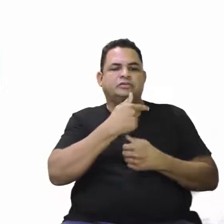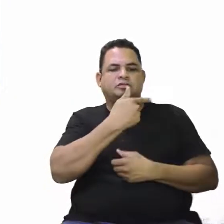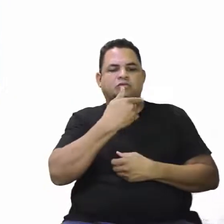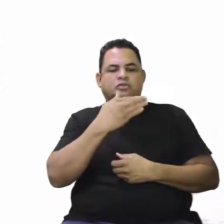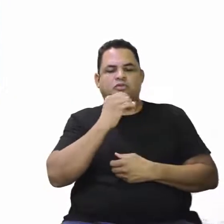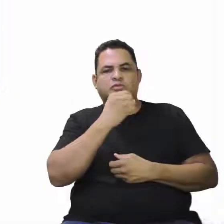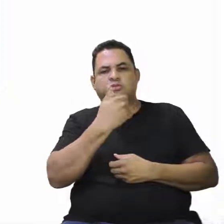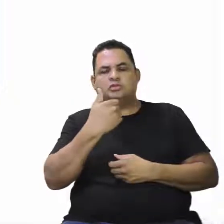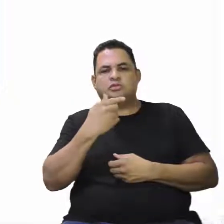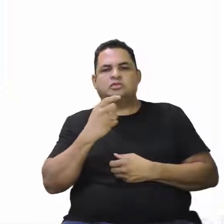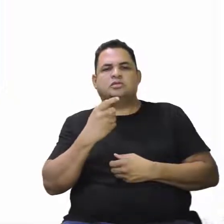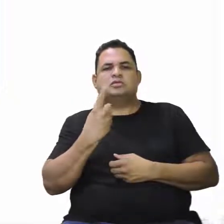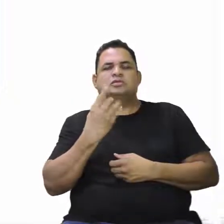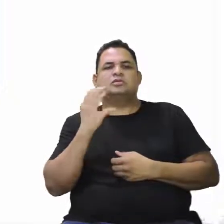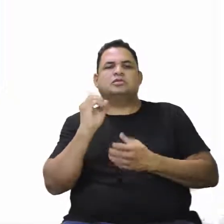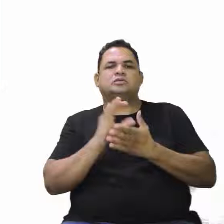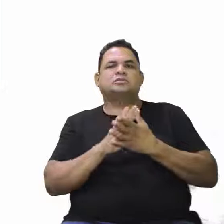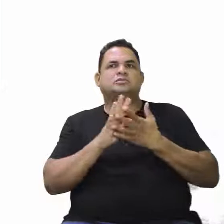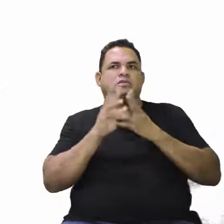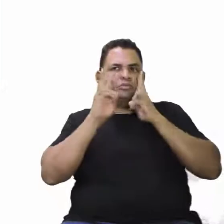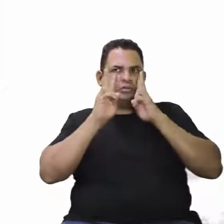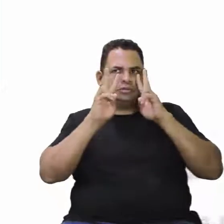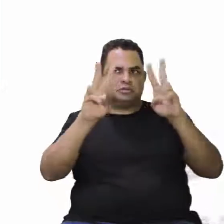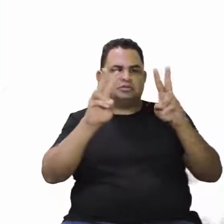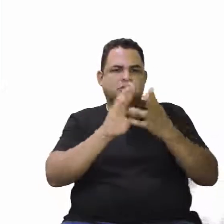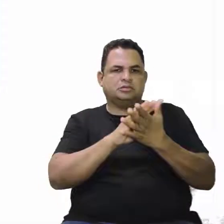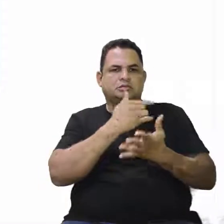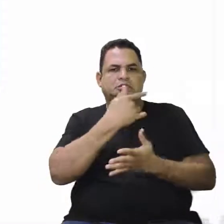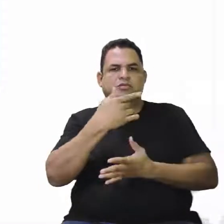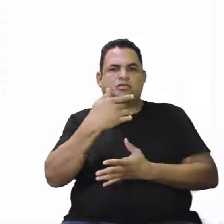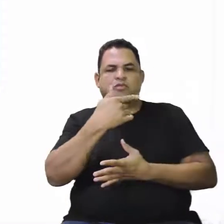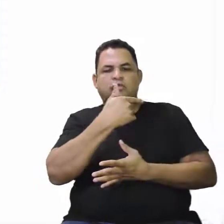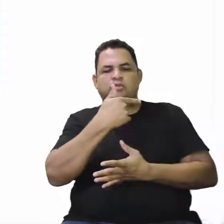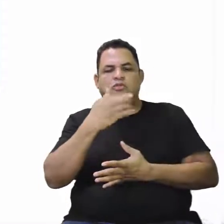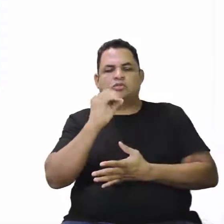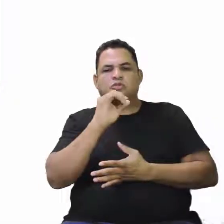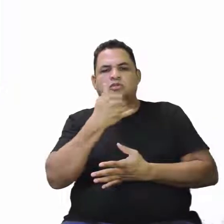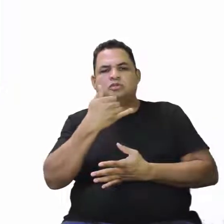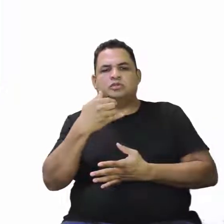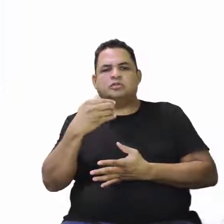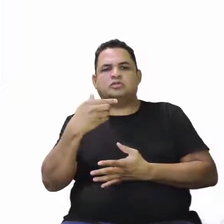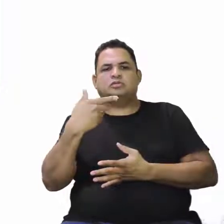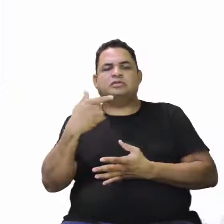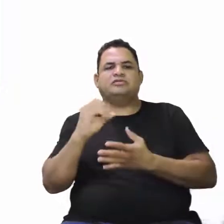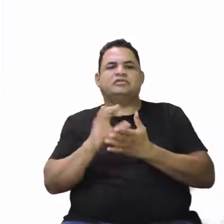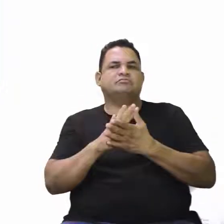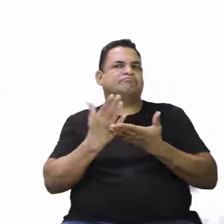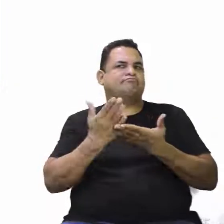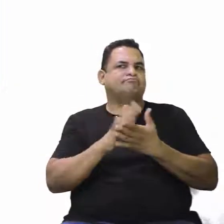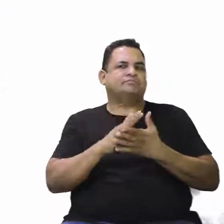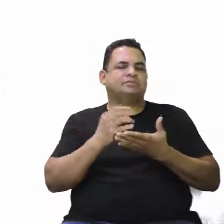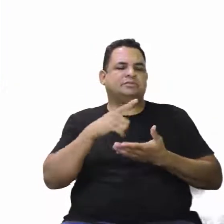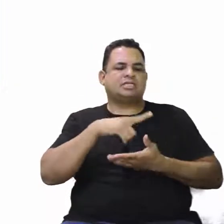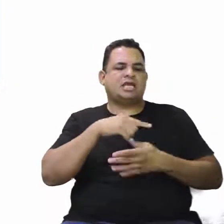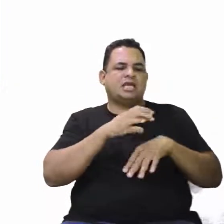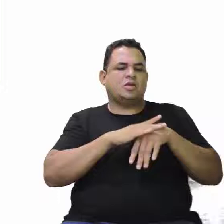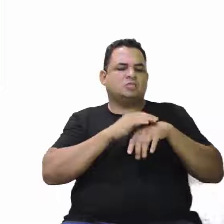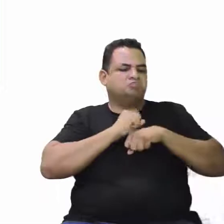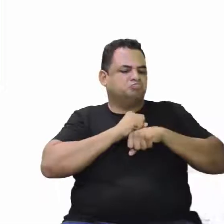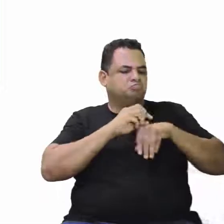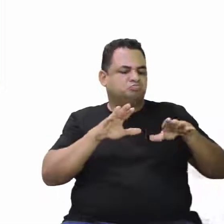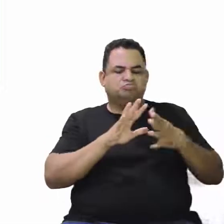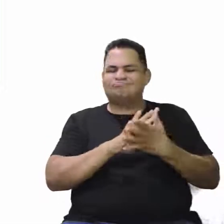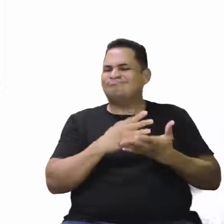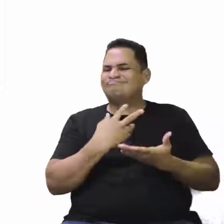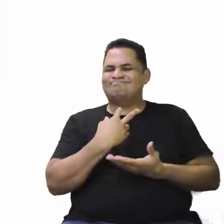2010, estava previsto para 2020, mas por conta do contexto pandemia não foi possível, e agora